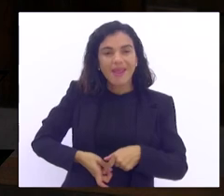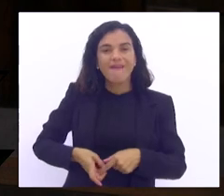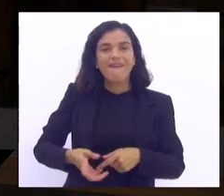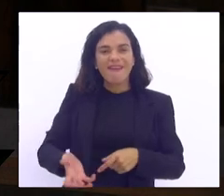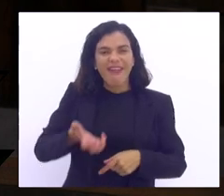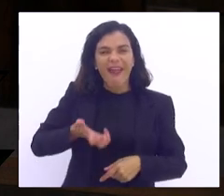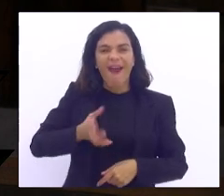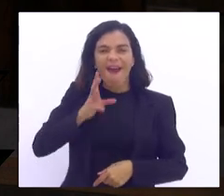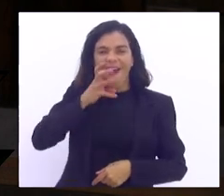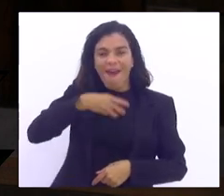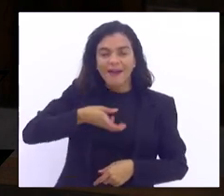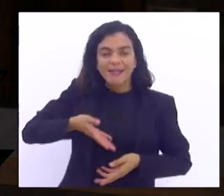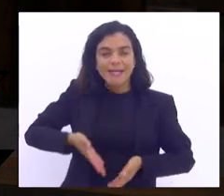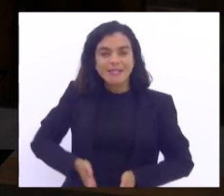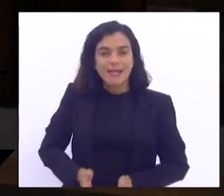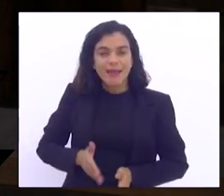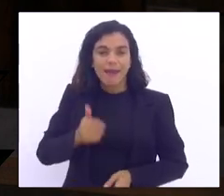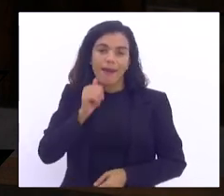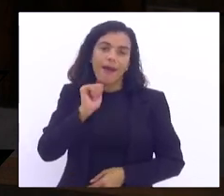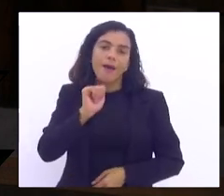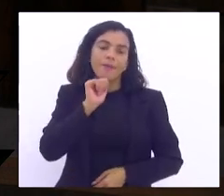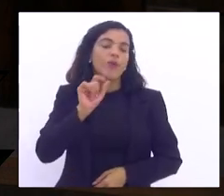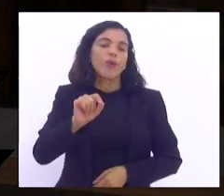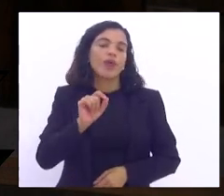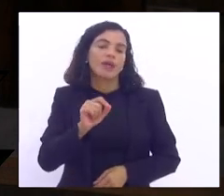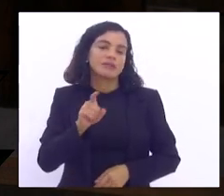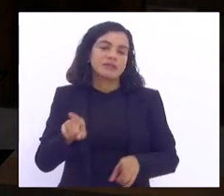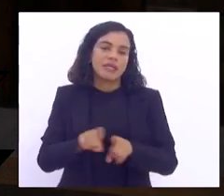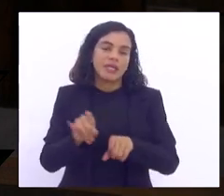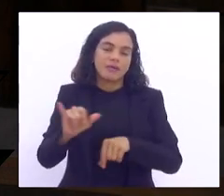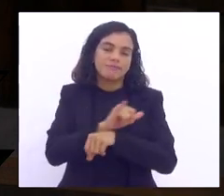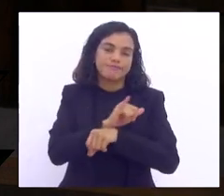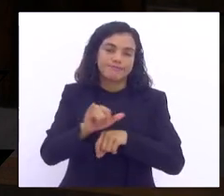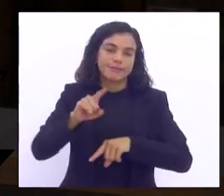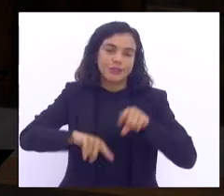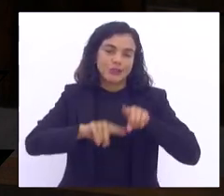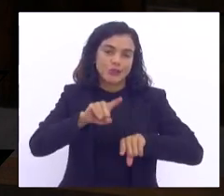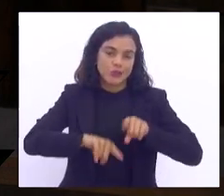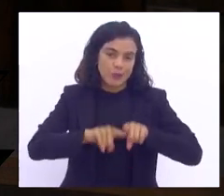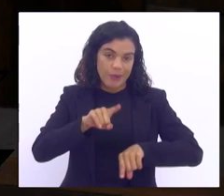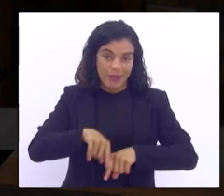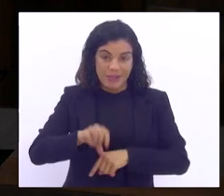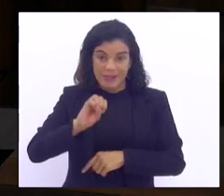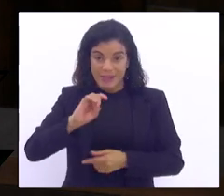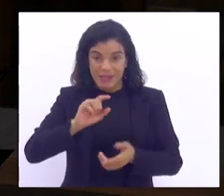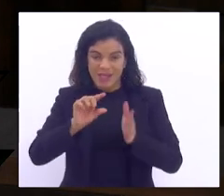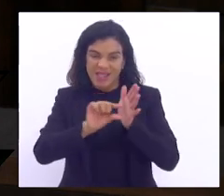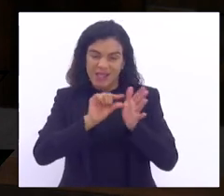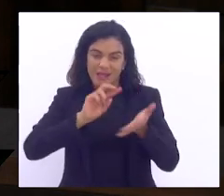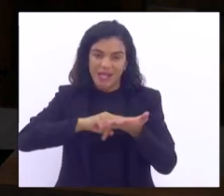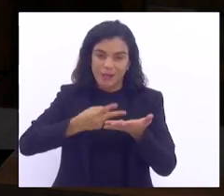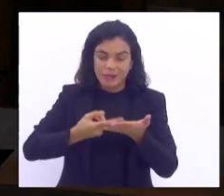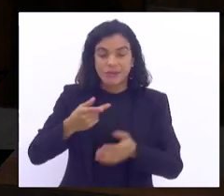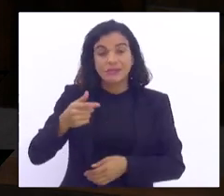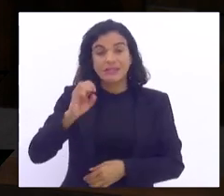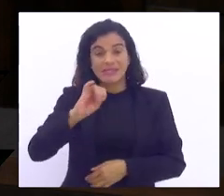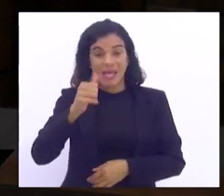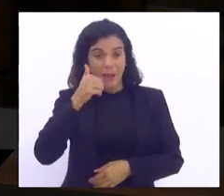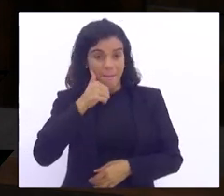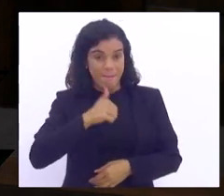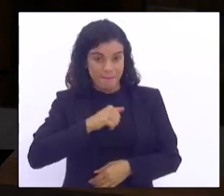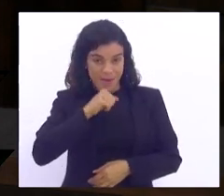totalmente instrumentalizada por esse projeto. Em outras palavras, se a mulher fosse forçada a manter o